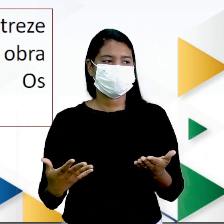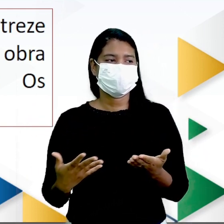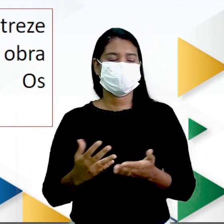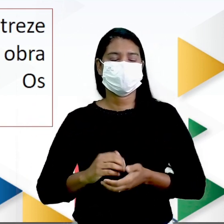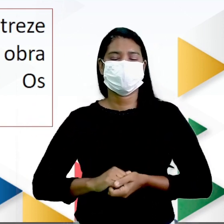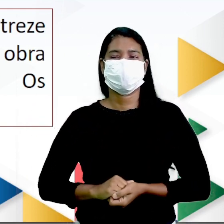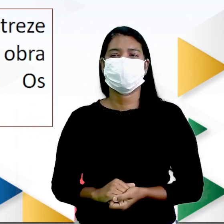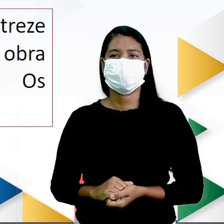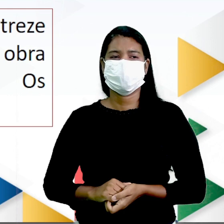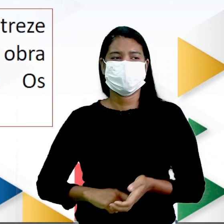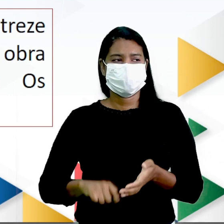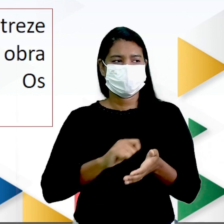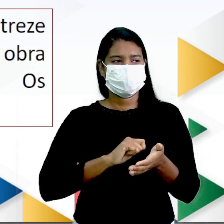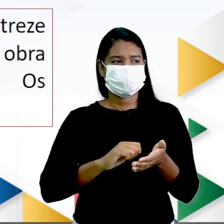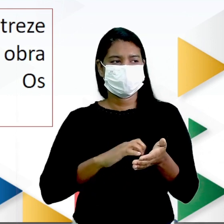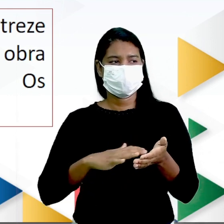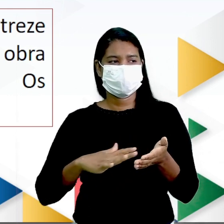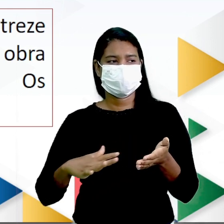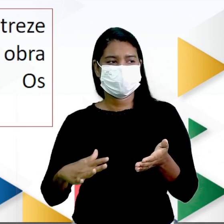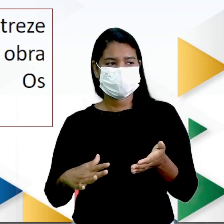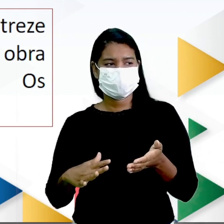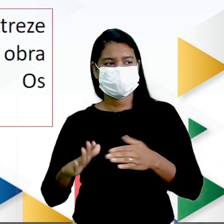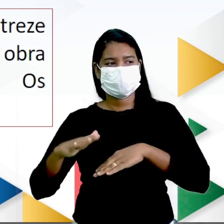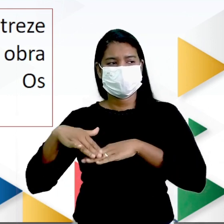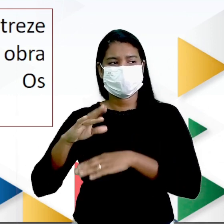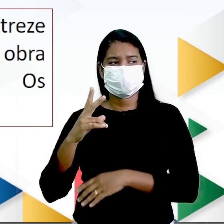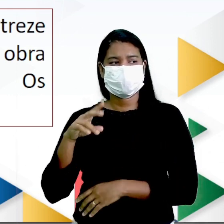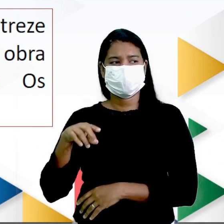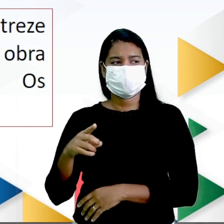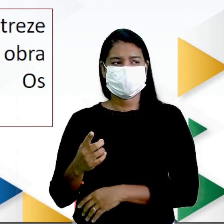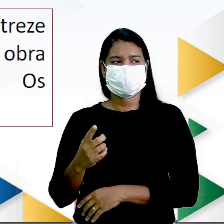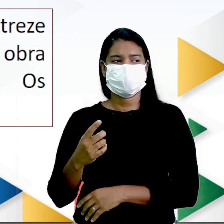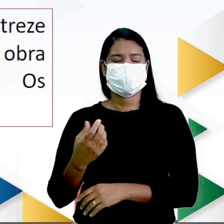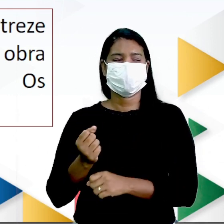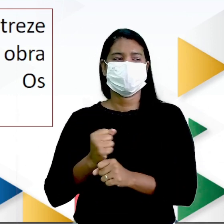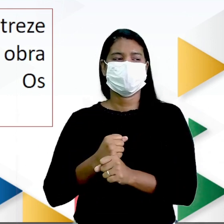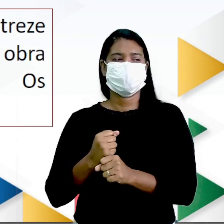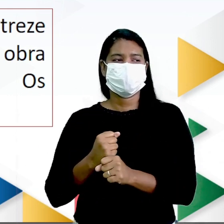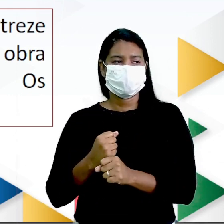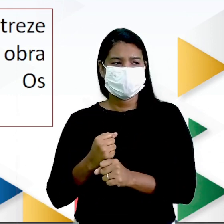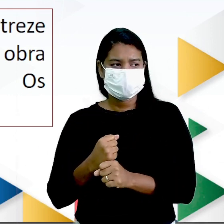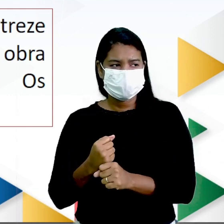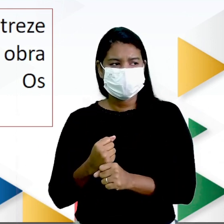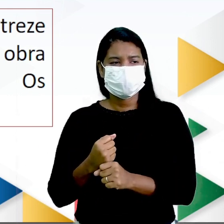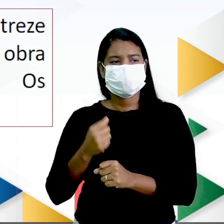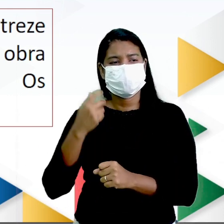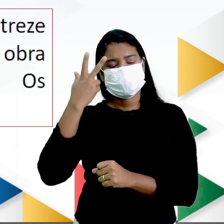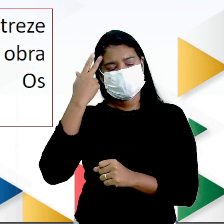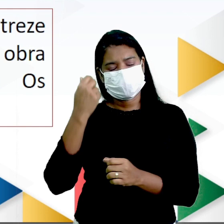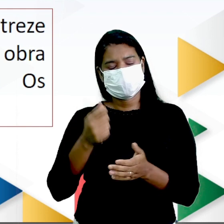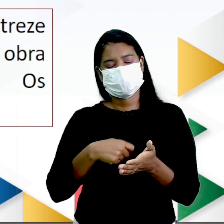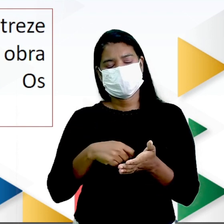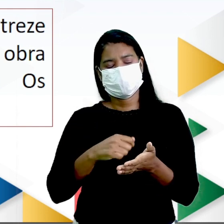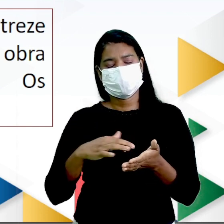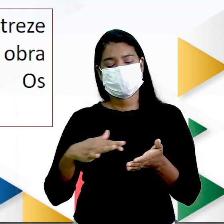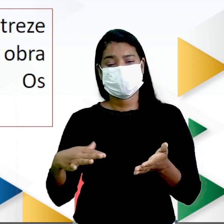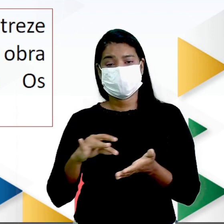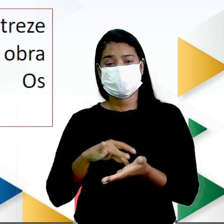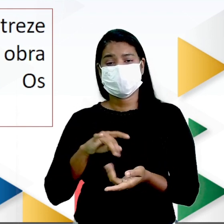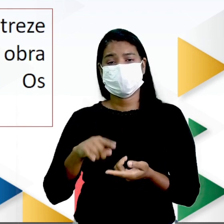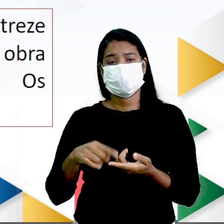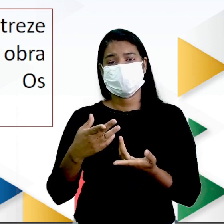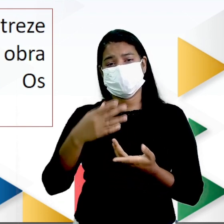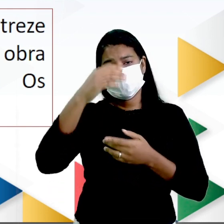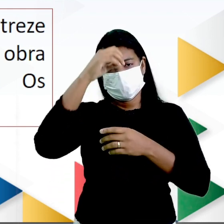dos seus escritos ficaram por mais de 2000 anos da mesma forma que ele escreveu, tá bom? Então você